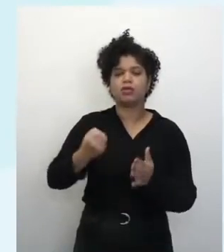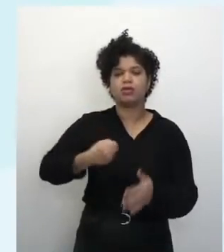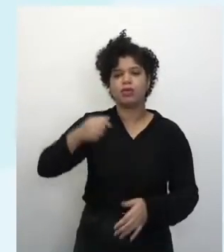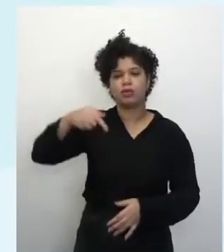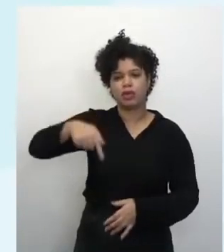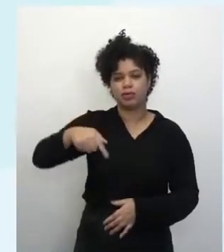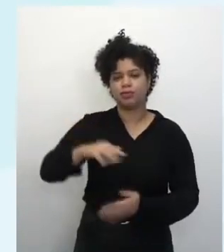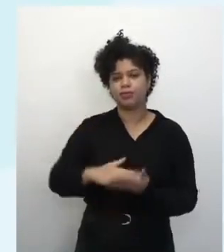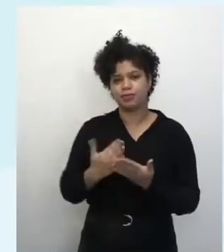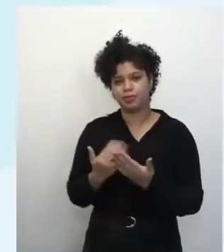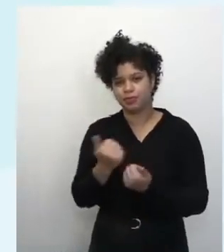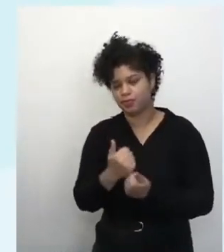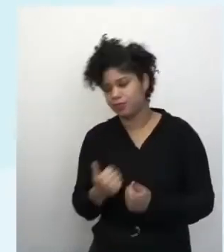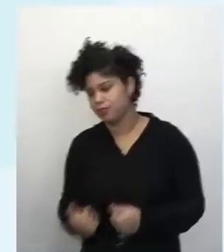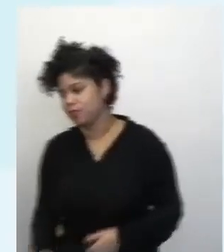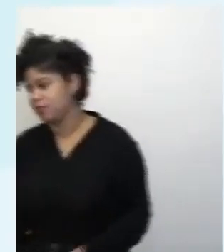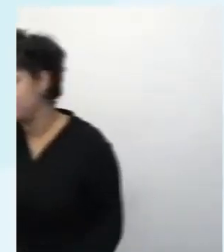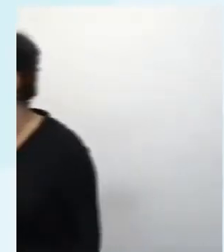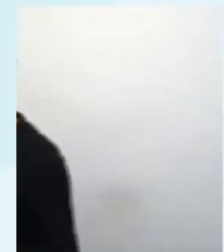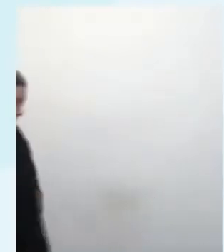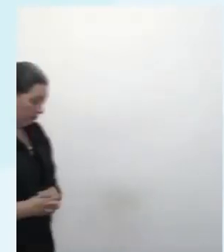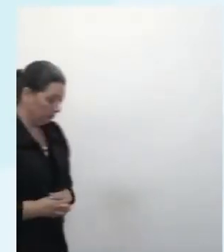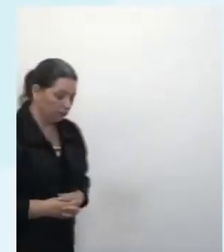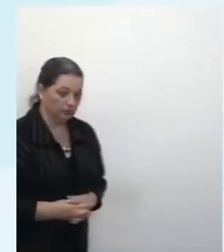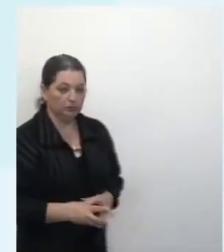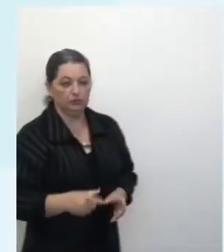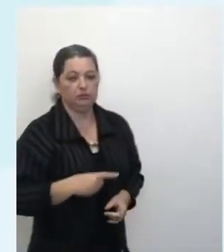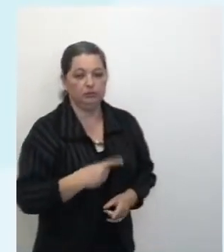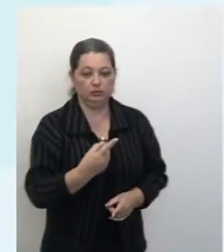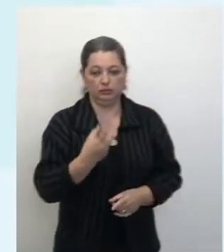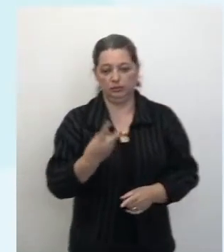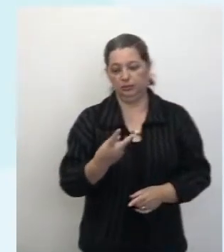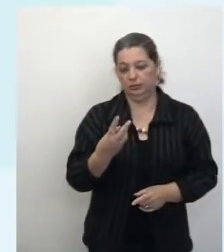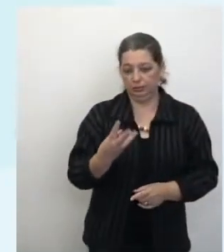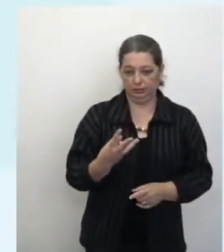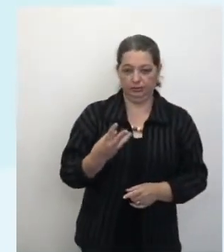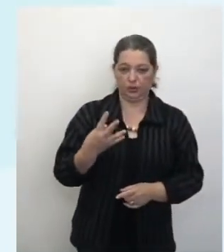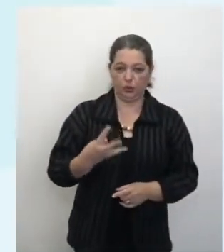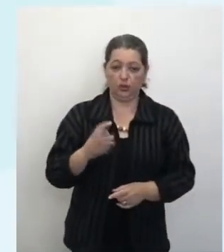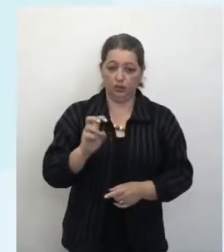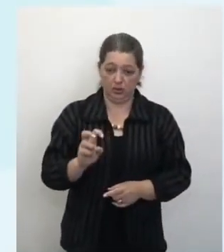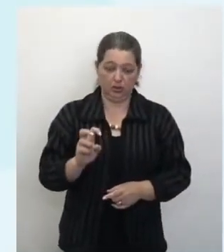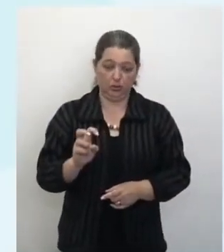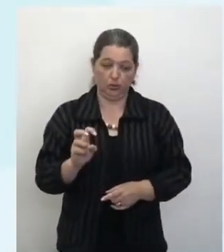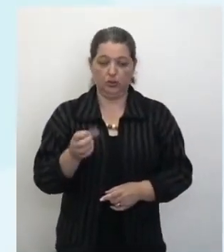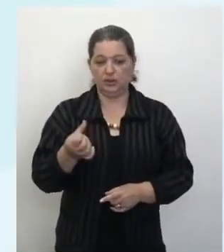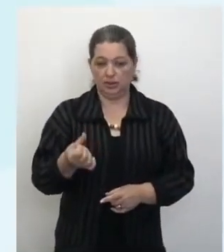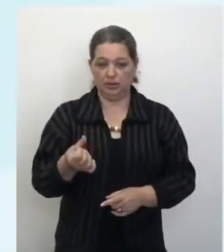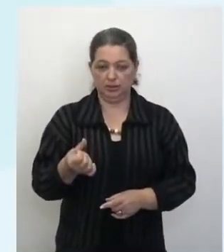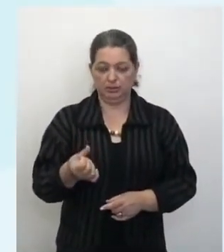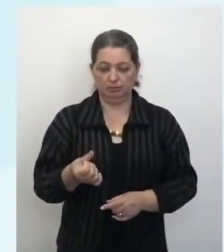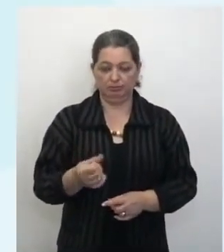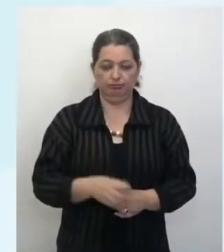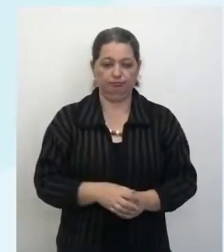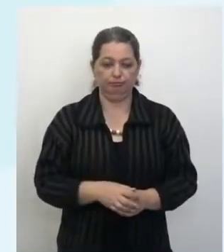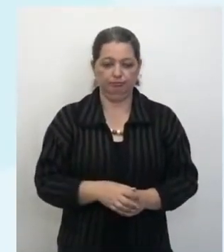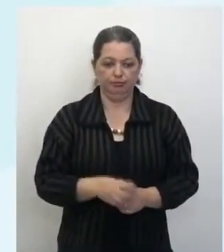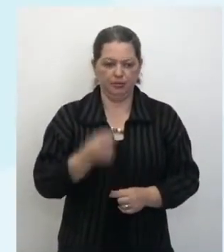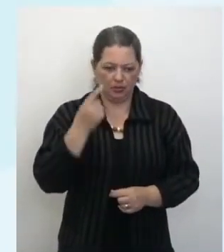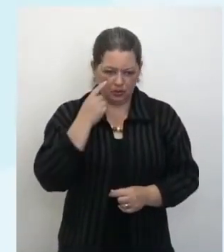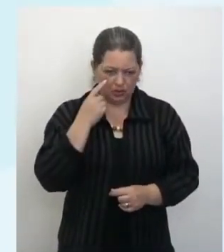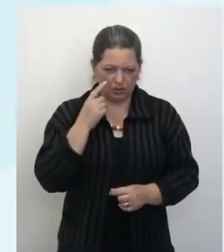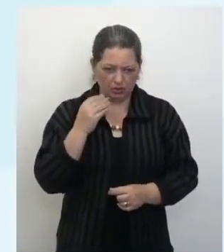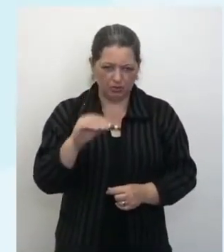a gente tem como racionais quantos? 1, 2, 3, 4, 5, 6. Professora Inês, eles colocaram que eram